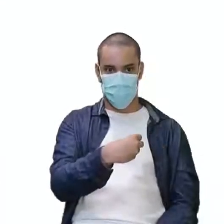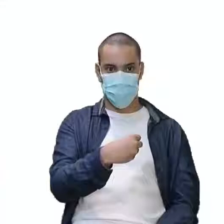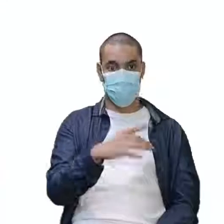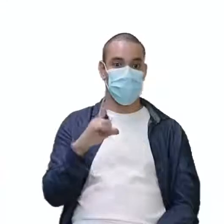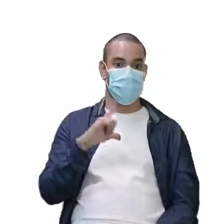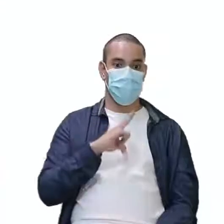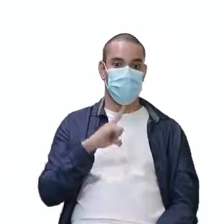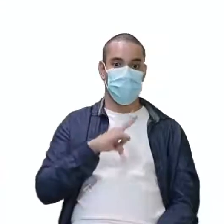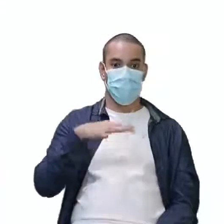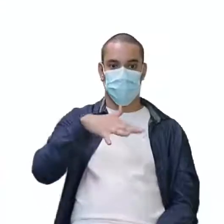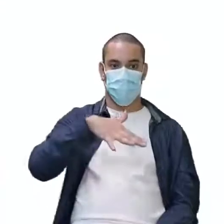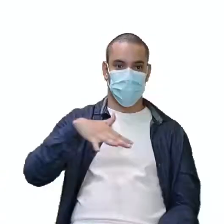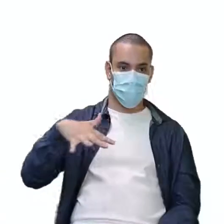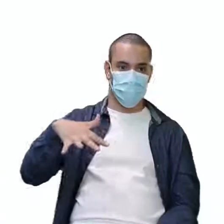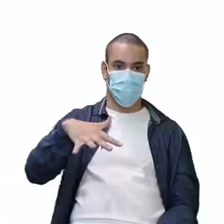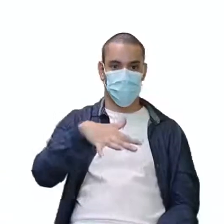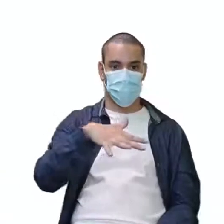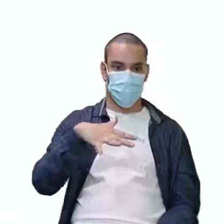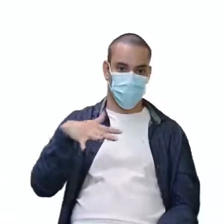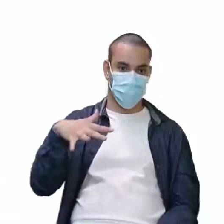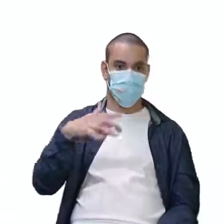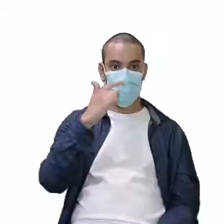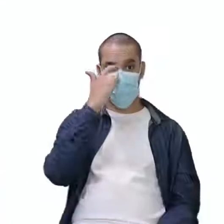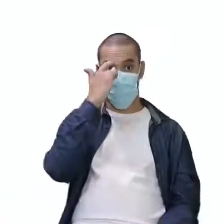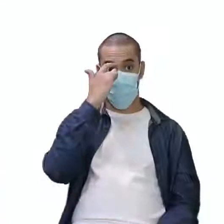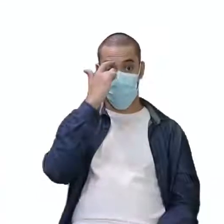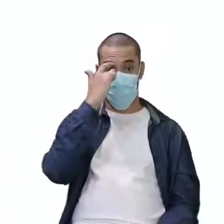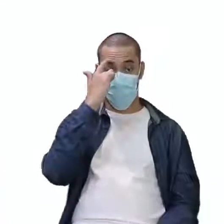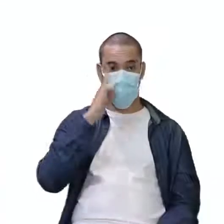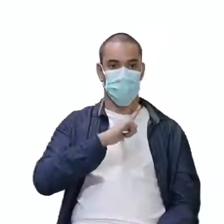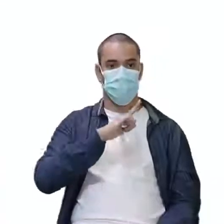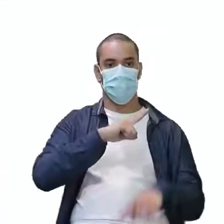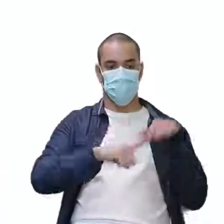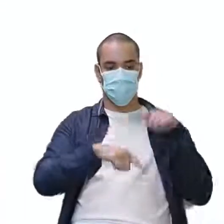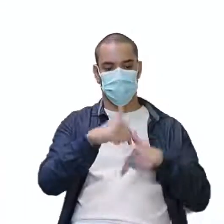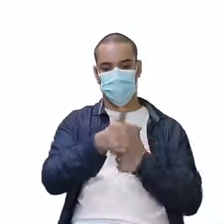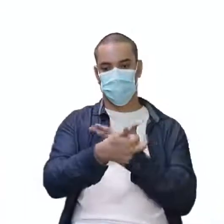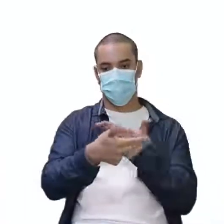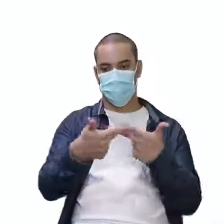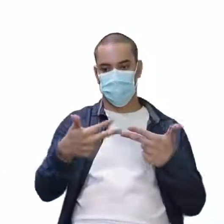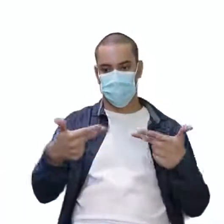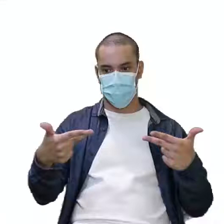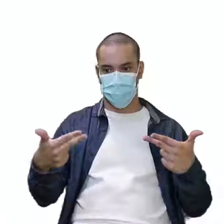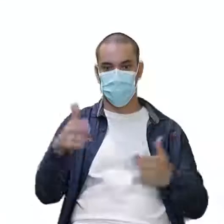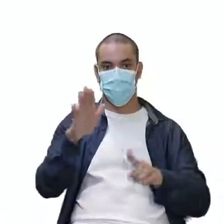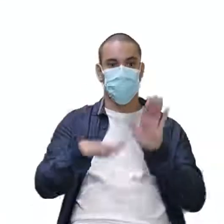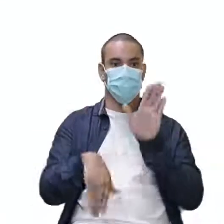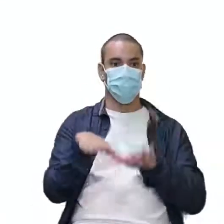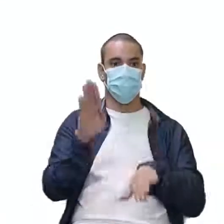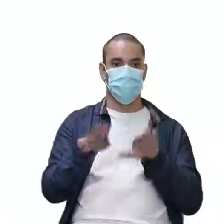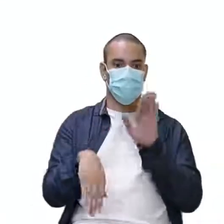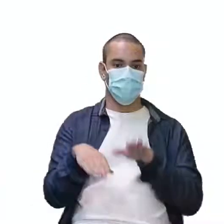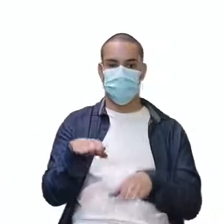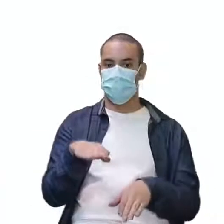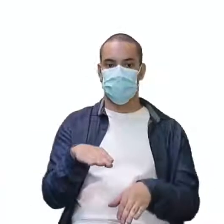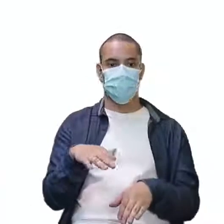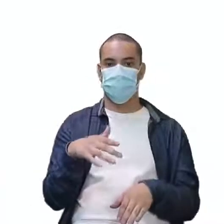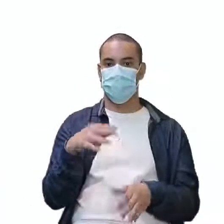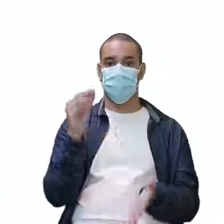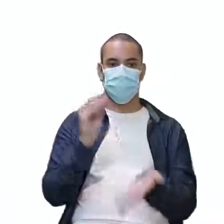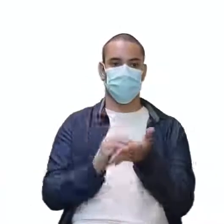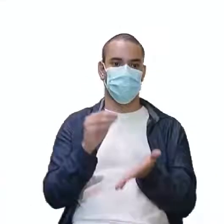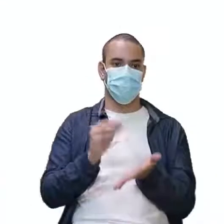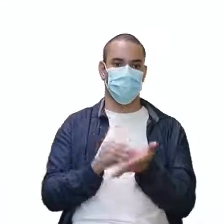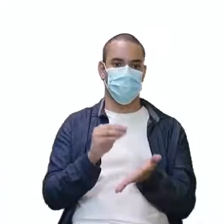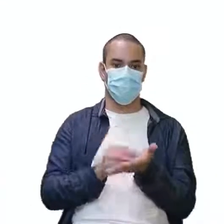Nós temos um ambiente com recursos, muitas vezes, que não estão tão disponíveis.